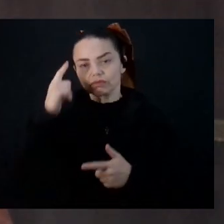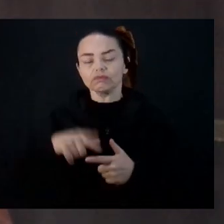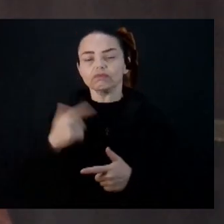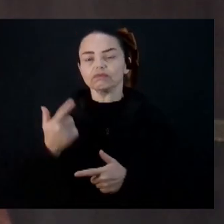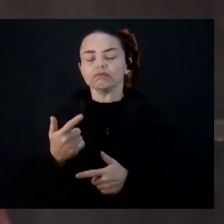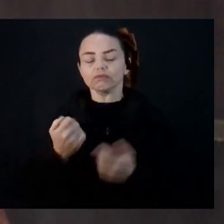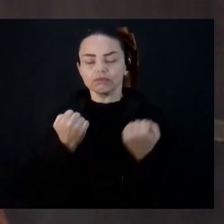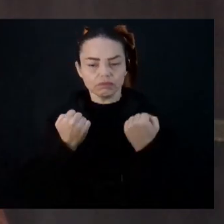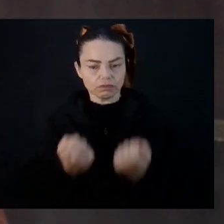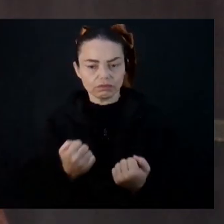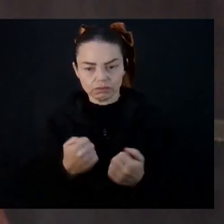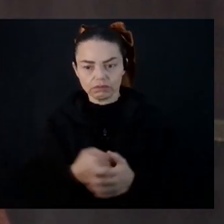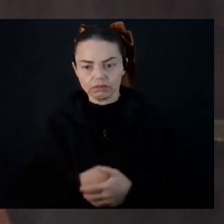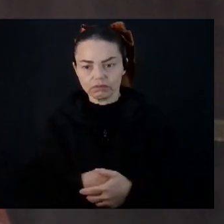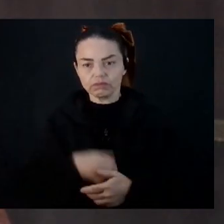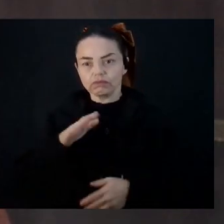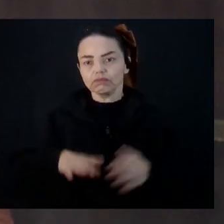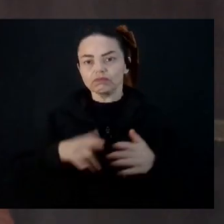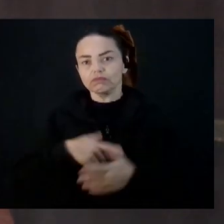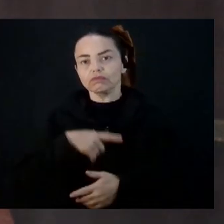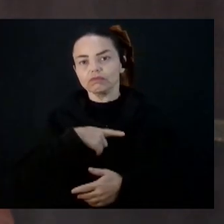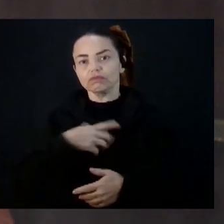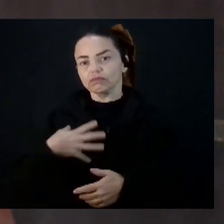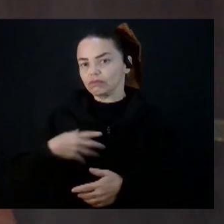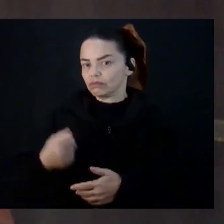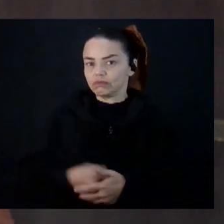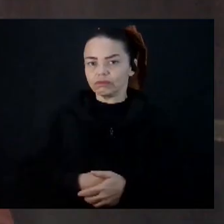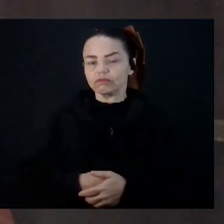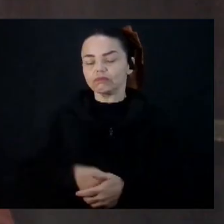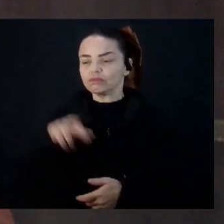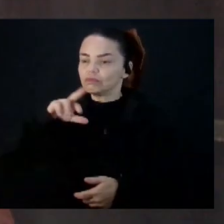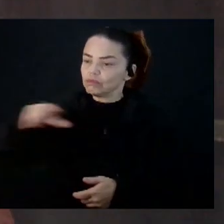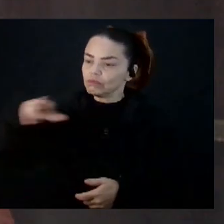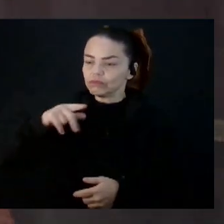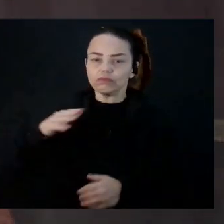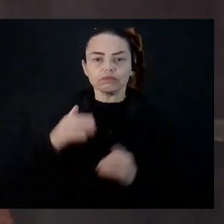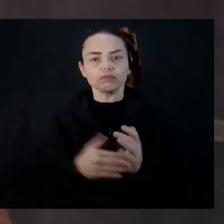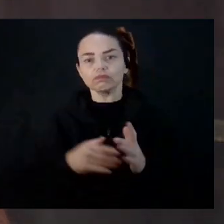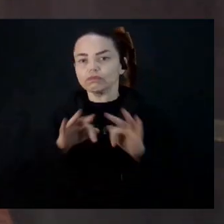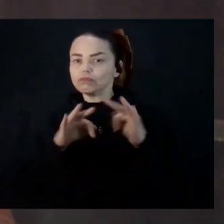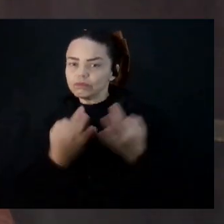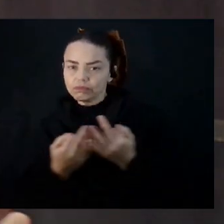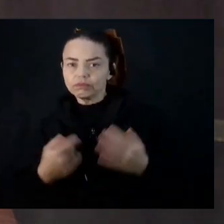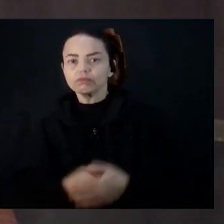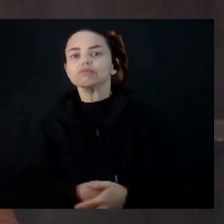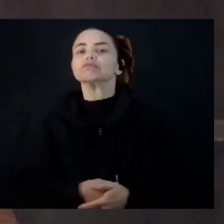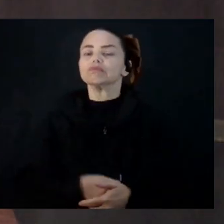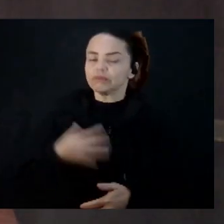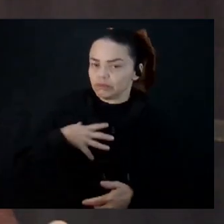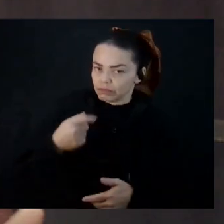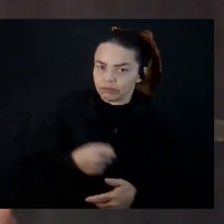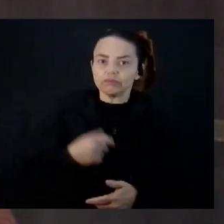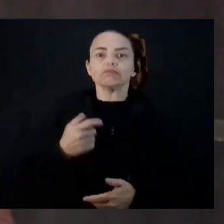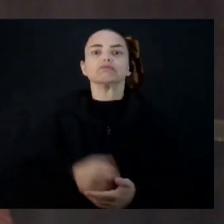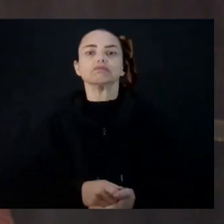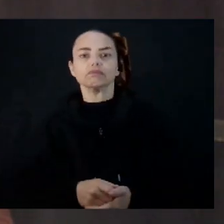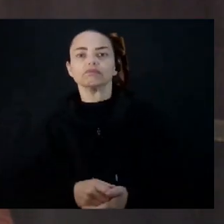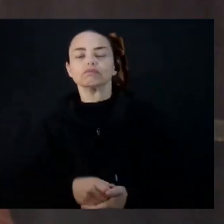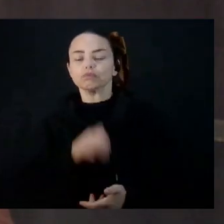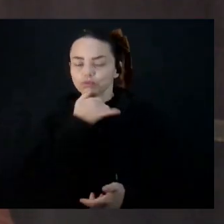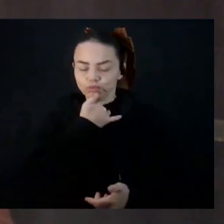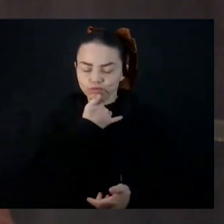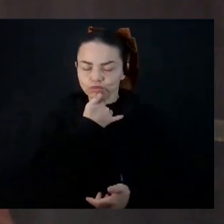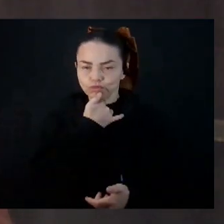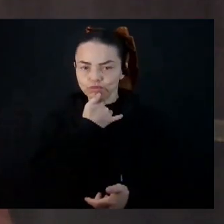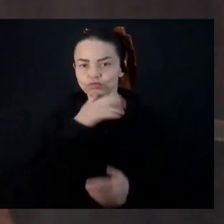mais? Às vezes a gente tem um filho que é muito diferente do que toda a família, e daí esse filho vai ser muito infeliz seguindo,